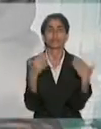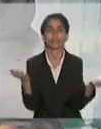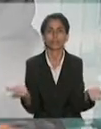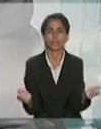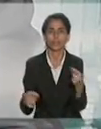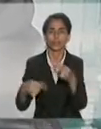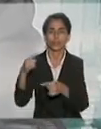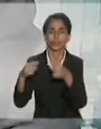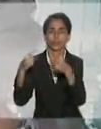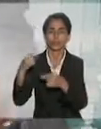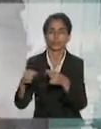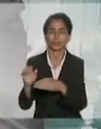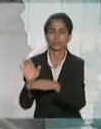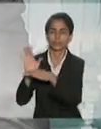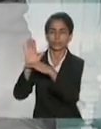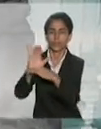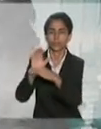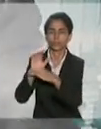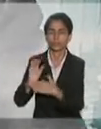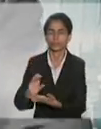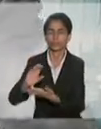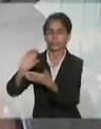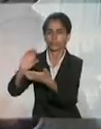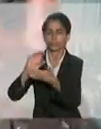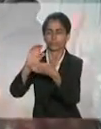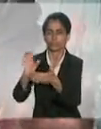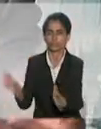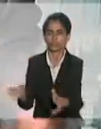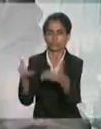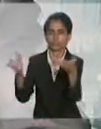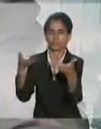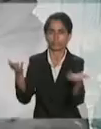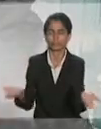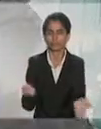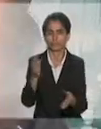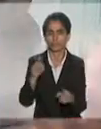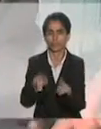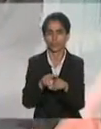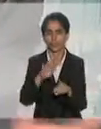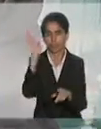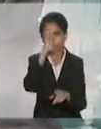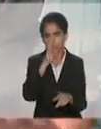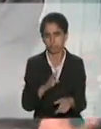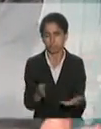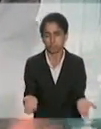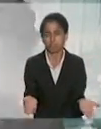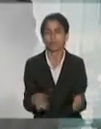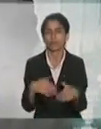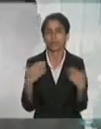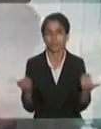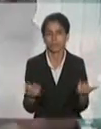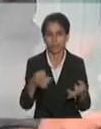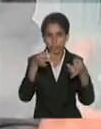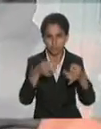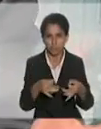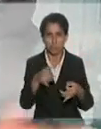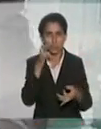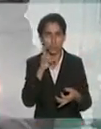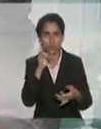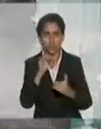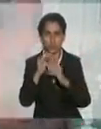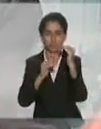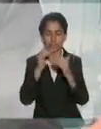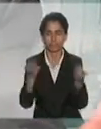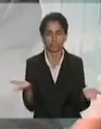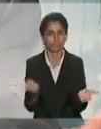política de incentivo do Estado do Rio de Janeiro e do país? Como é que isso deu certo? No meu entendimento, não deu. Essa guerra fiscal tem